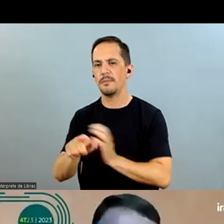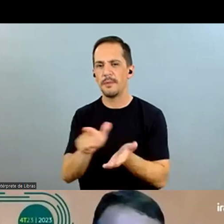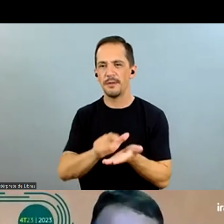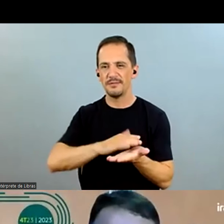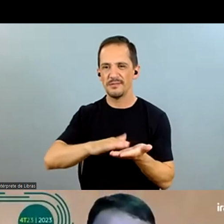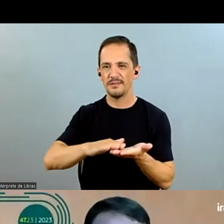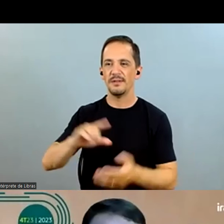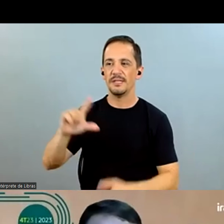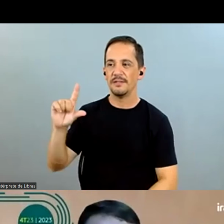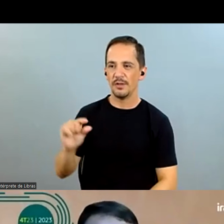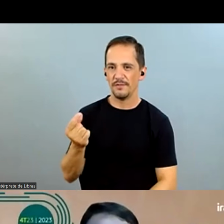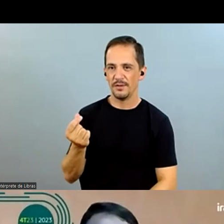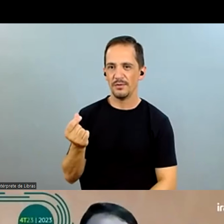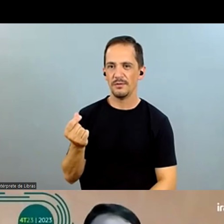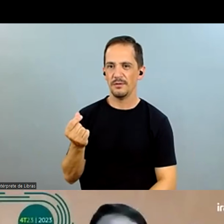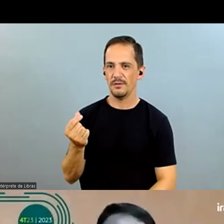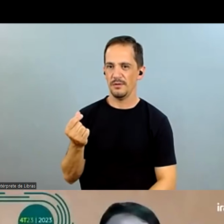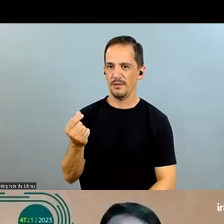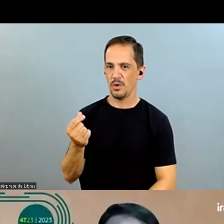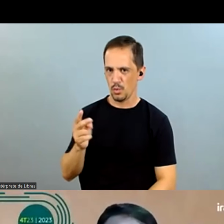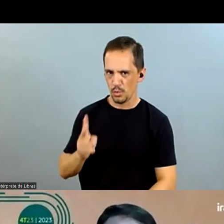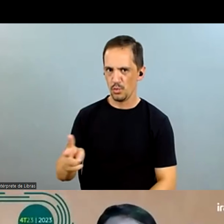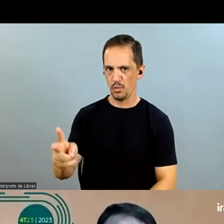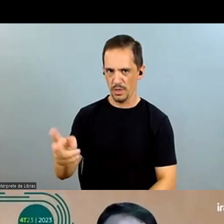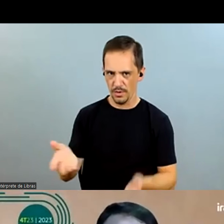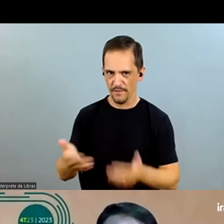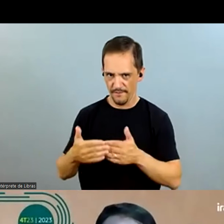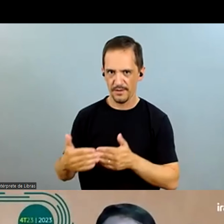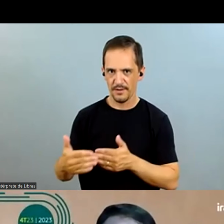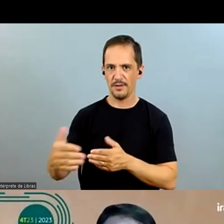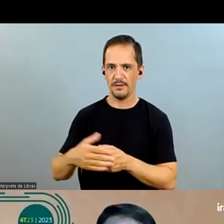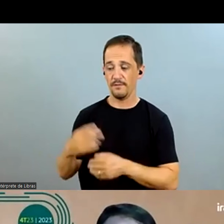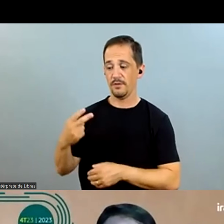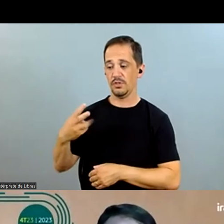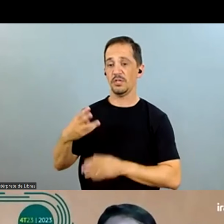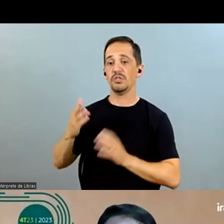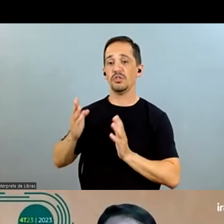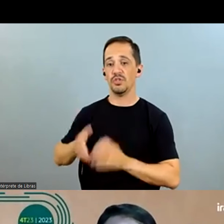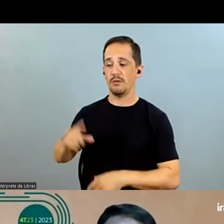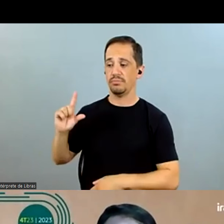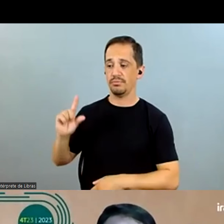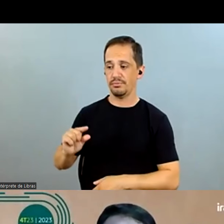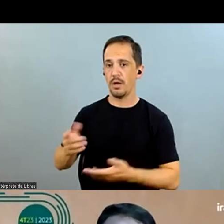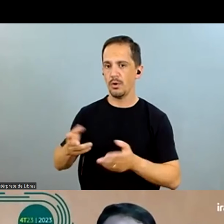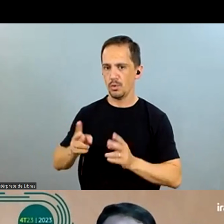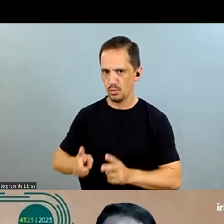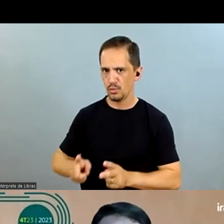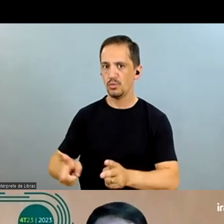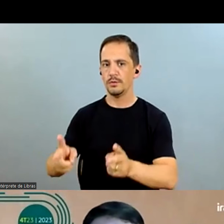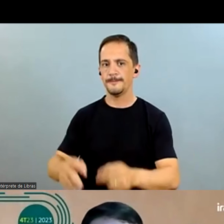2023 deve continuar ao longo de 24 ainda nesse sentido como vocês estão vendo a rentabilidade desse negócio para esse